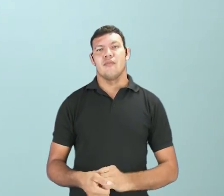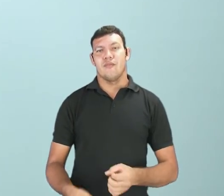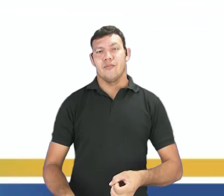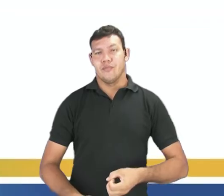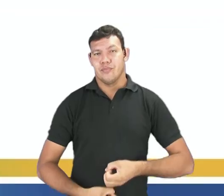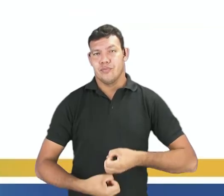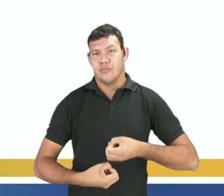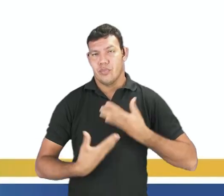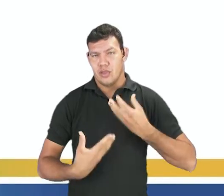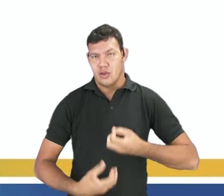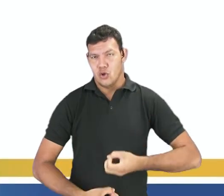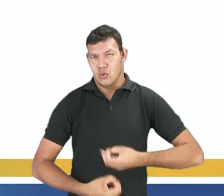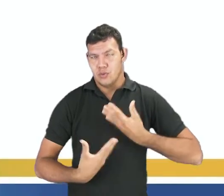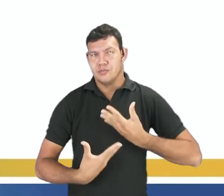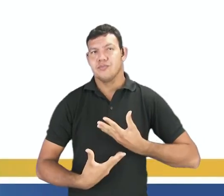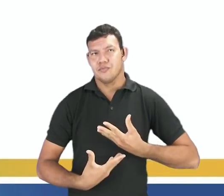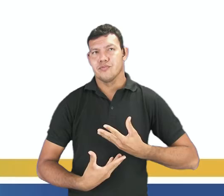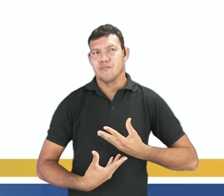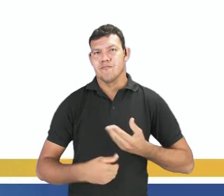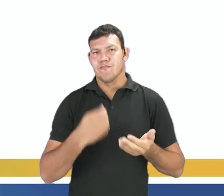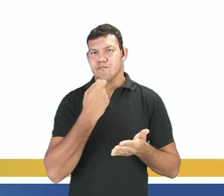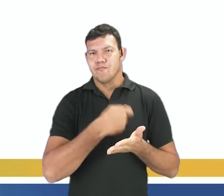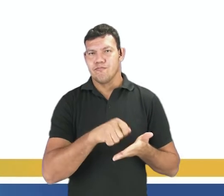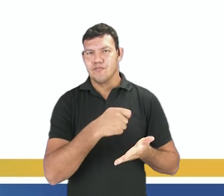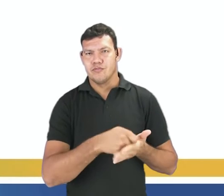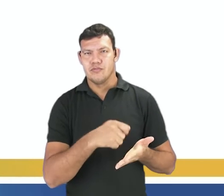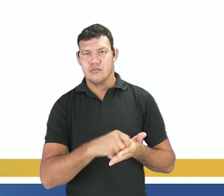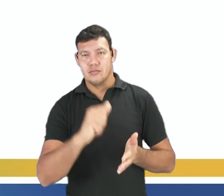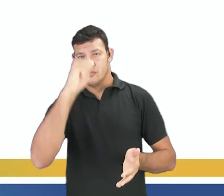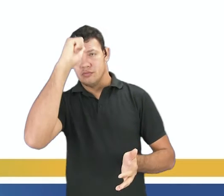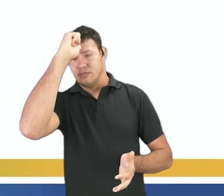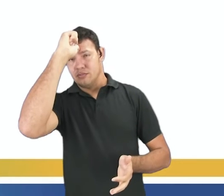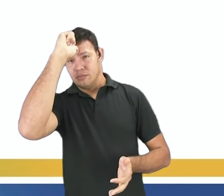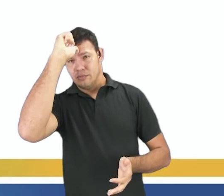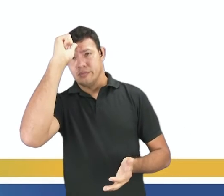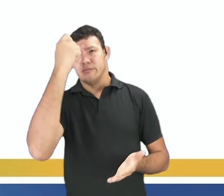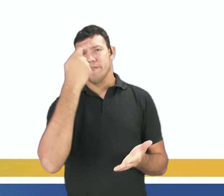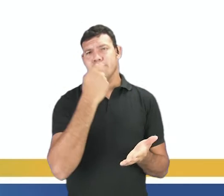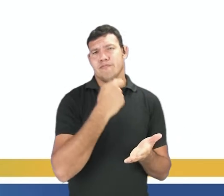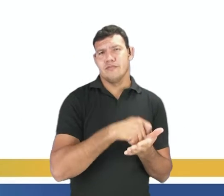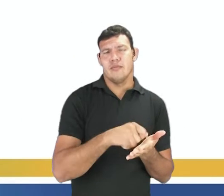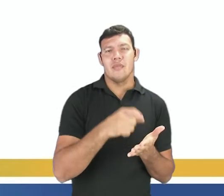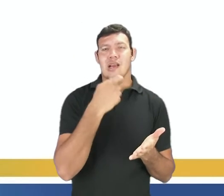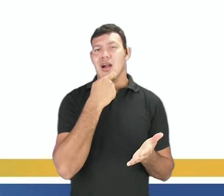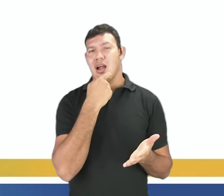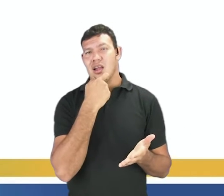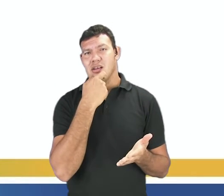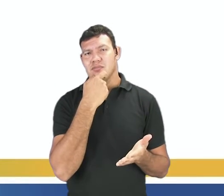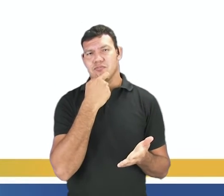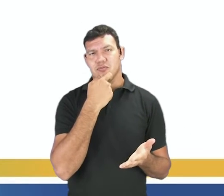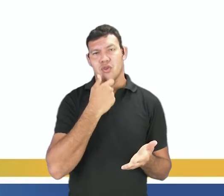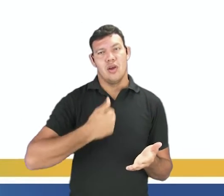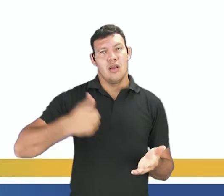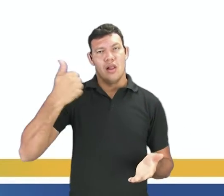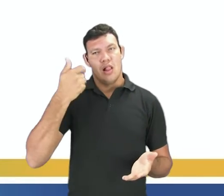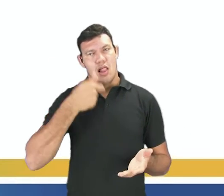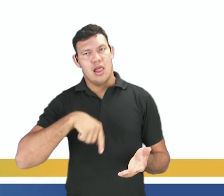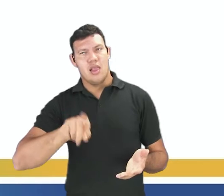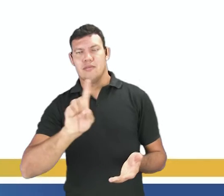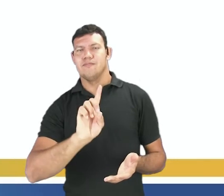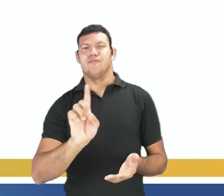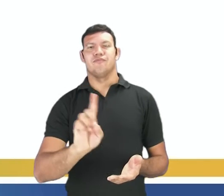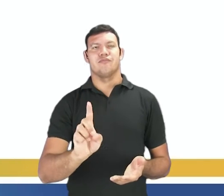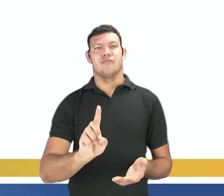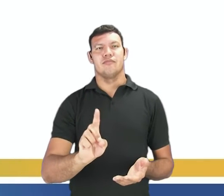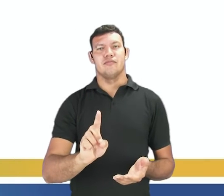Kamala Das, como muitos escritores indianos, escreve suas obras em inglês, apesar de essa não ser sua primeira língua. Nesses